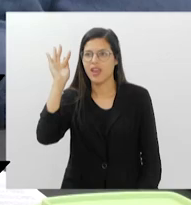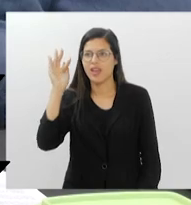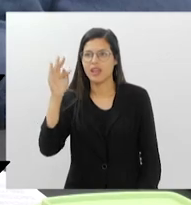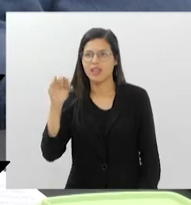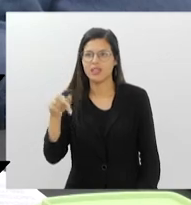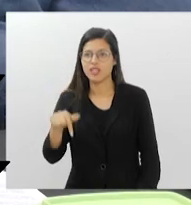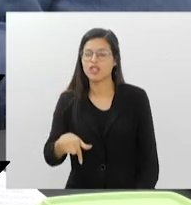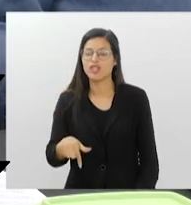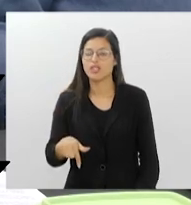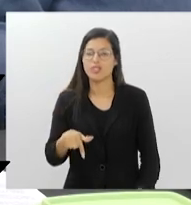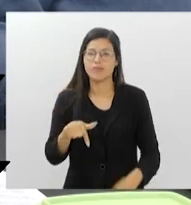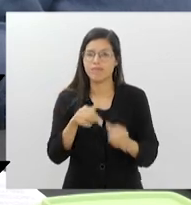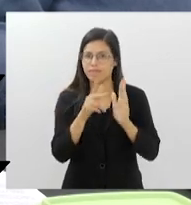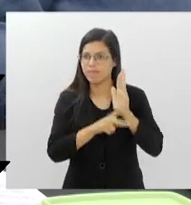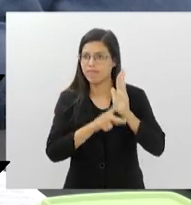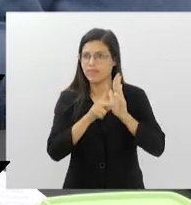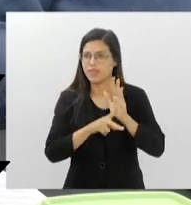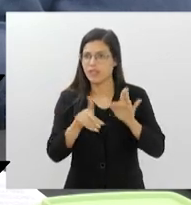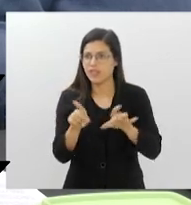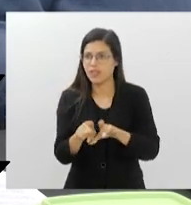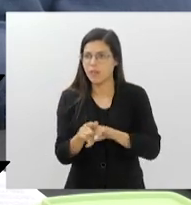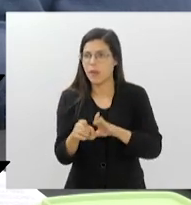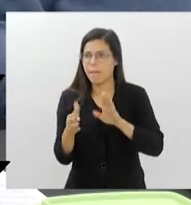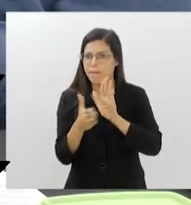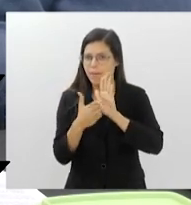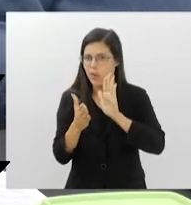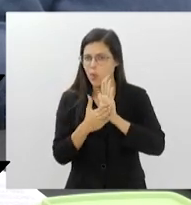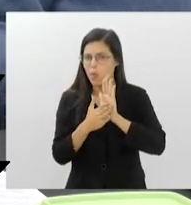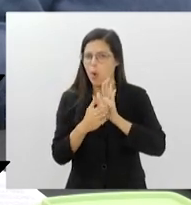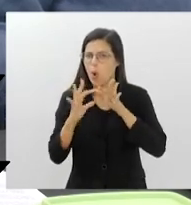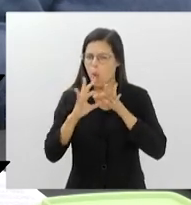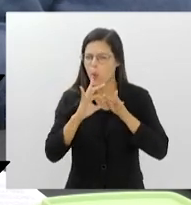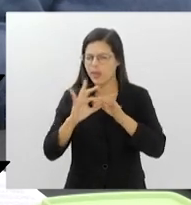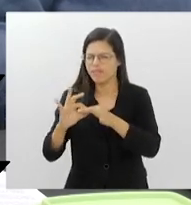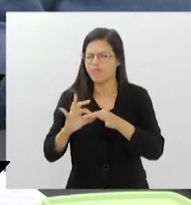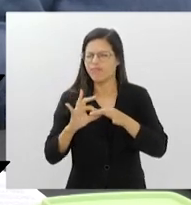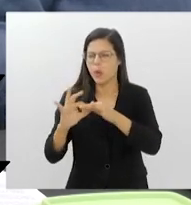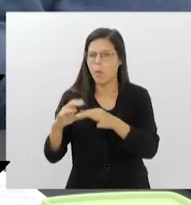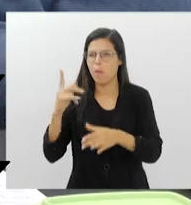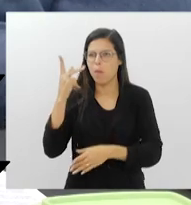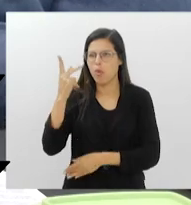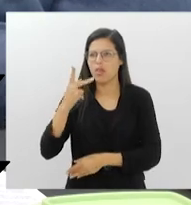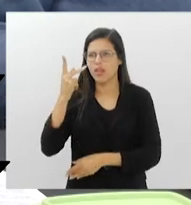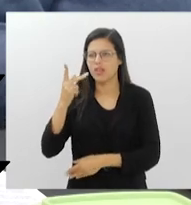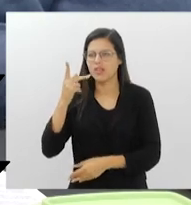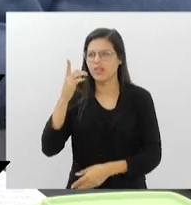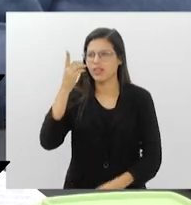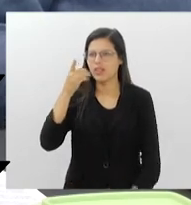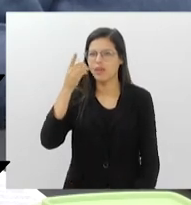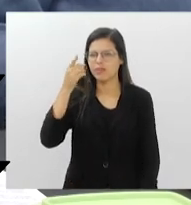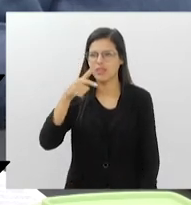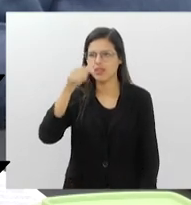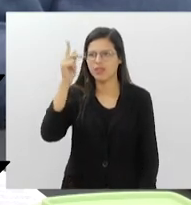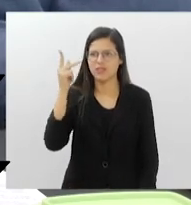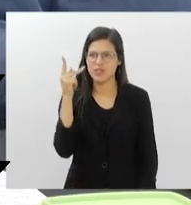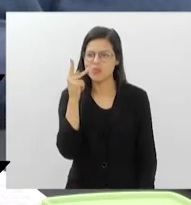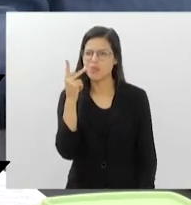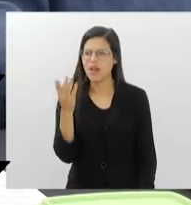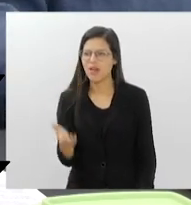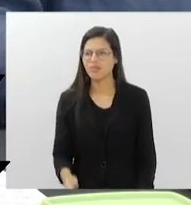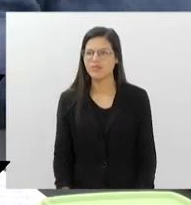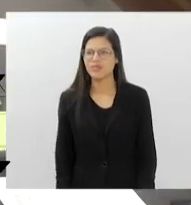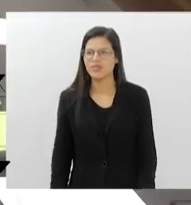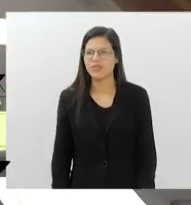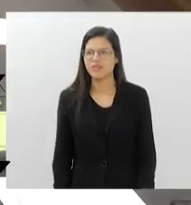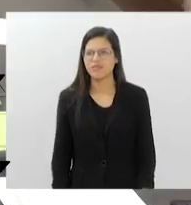vou propor uma união civil eh parlamentar para o Deputado Luiz Paulo bígamo e